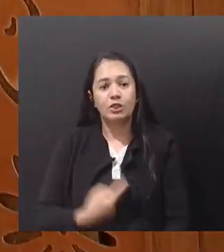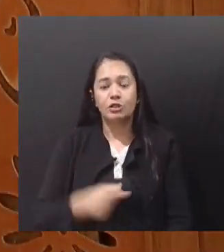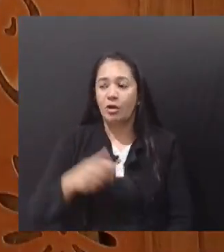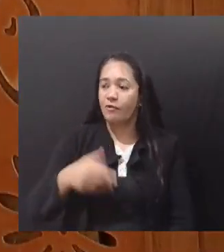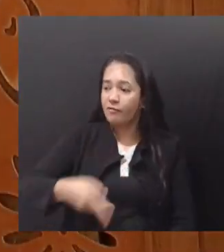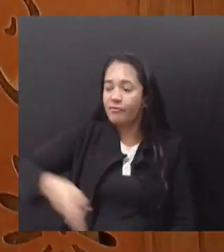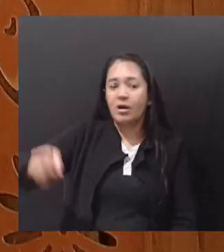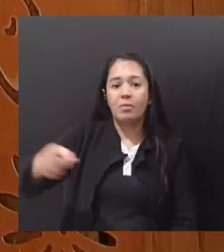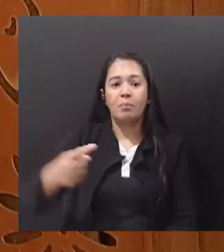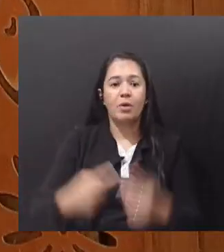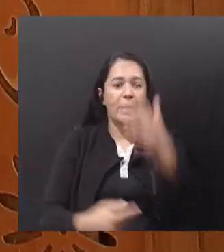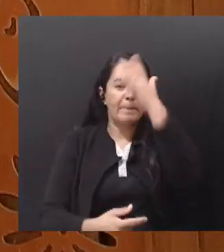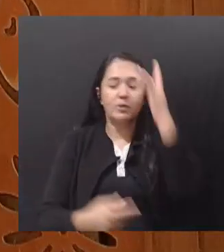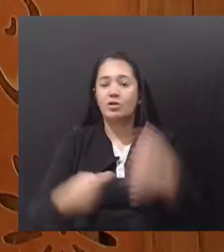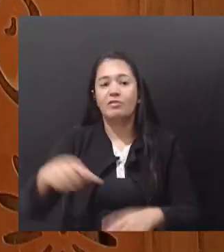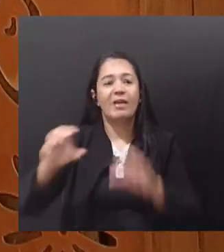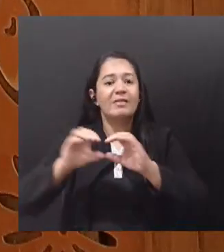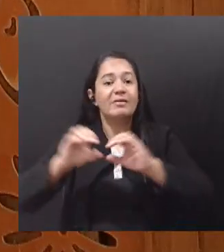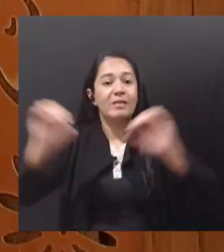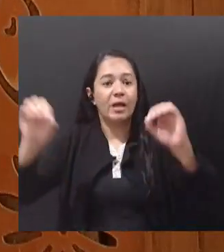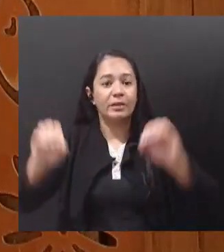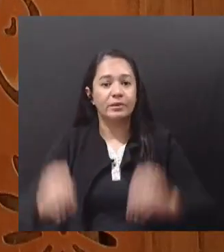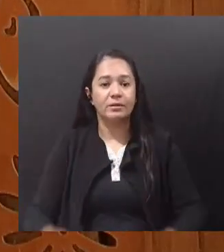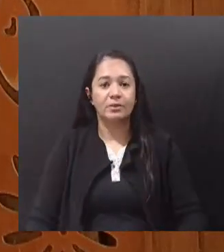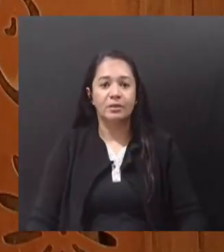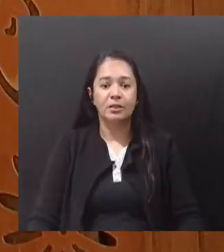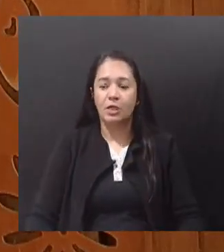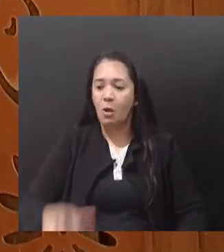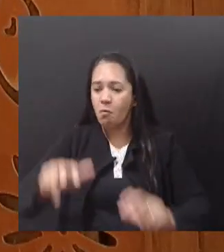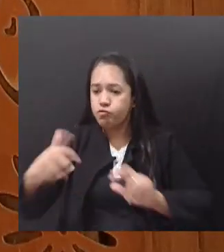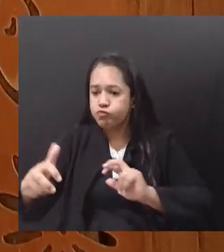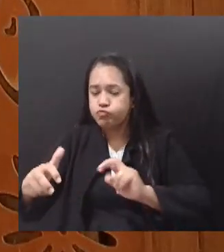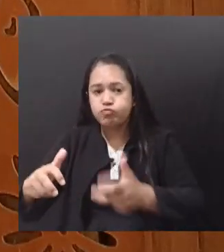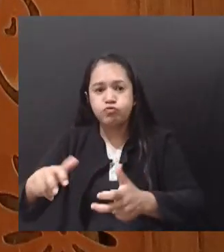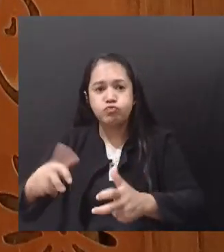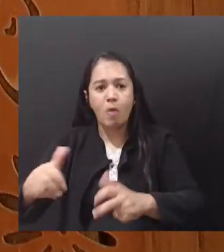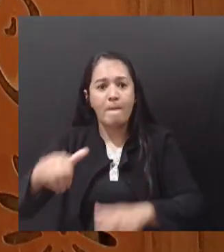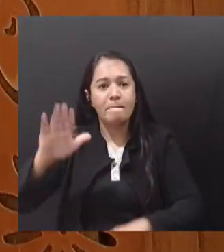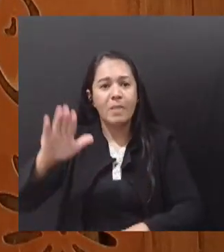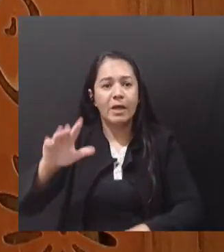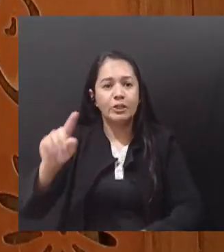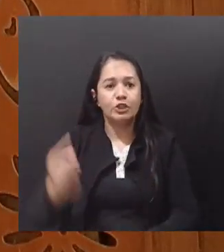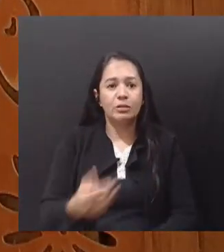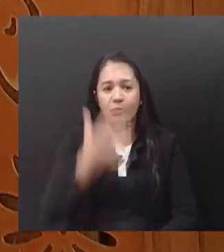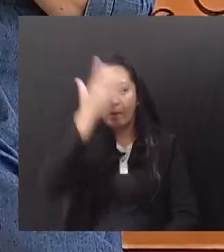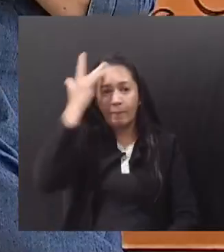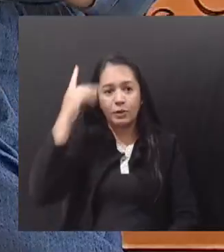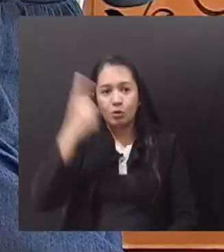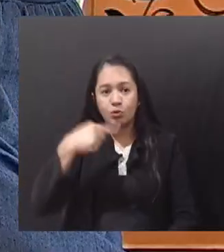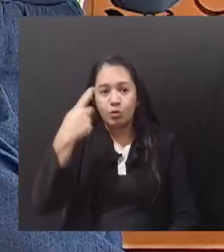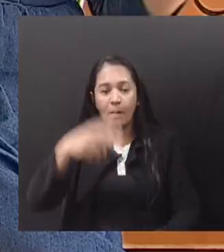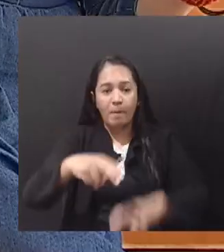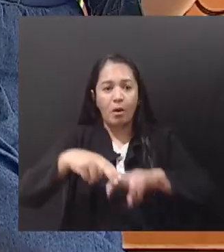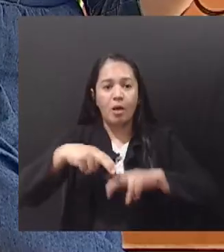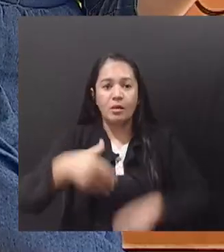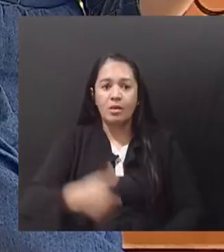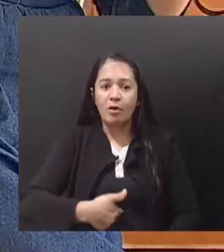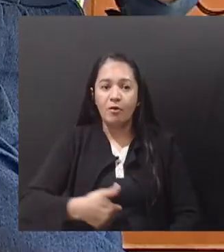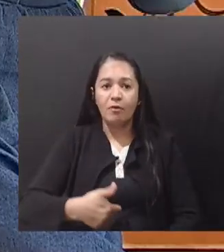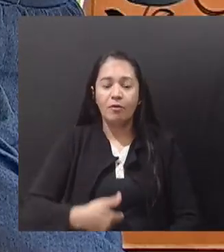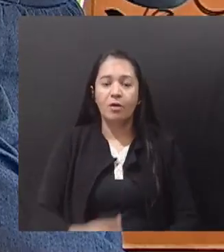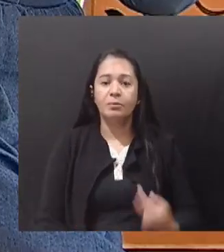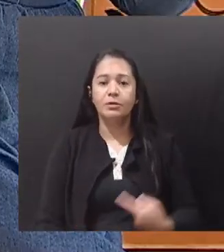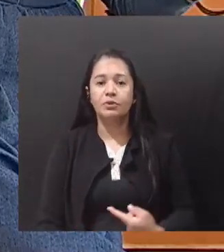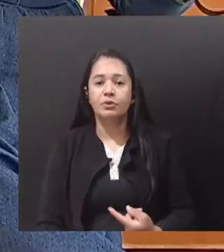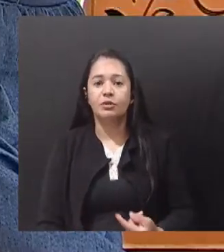ninguém foi, aonde ninguém está indo e aonde está morrendo muito mais de 1000 pessoas por hora de fome. A gente inclusive está aqui